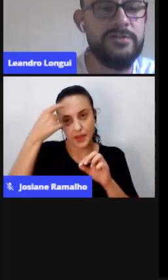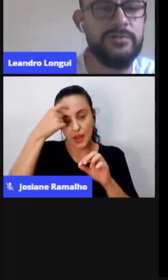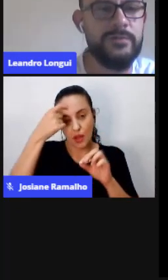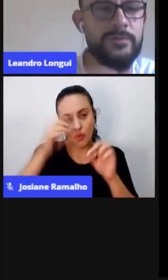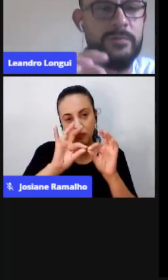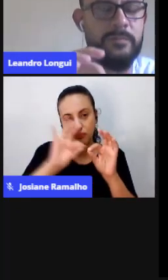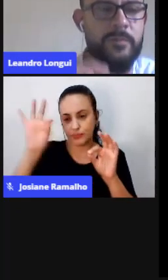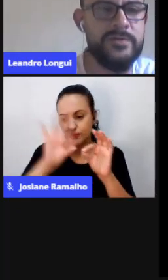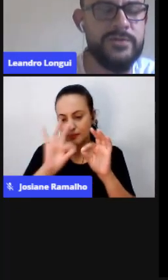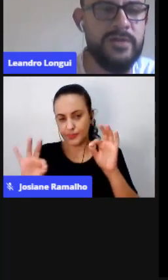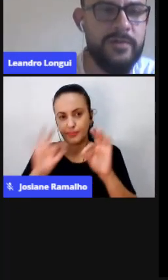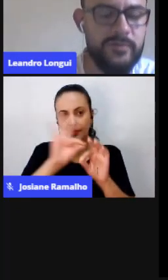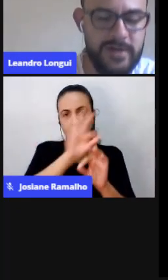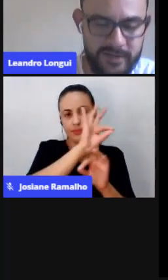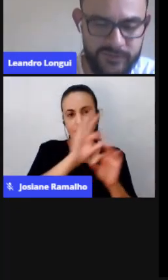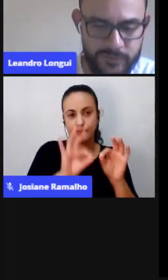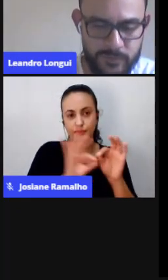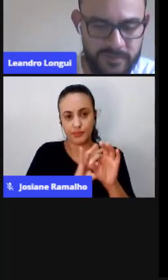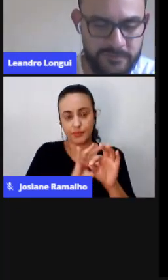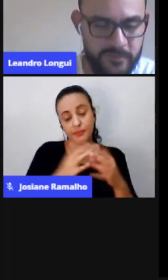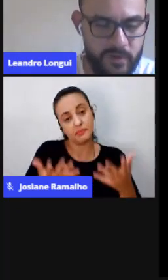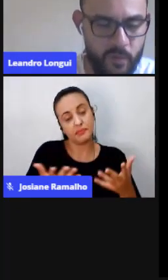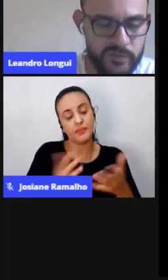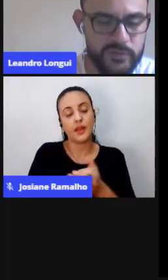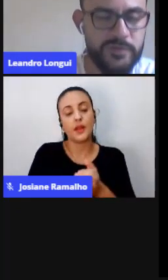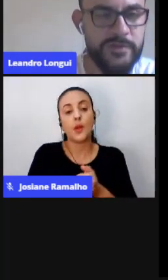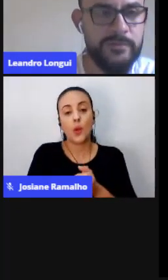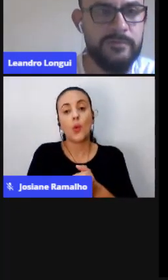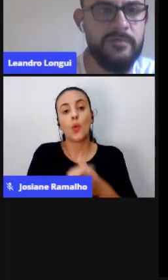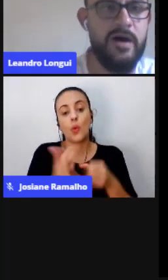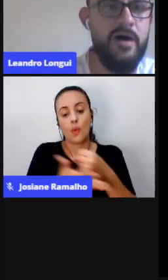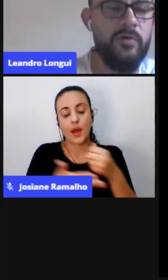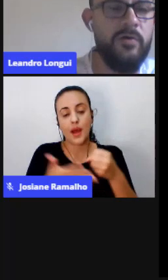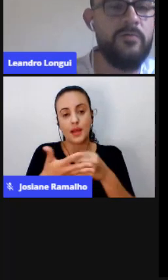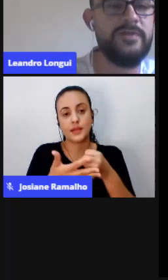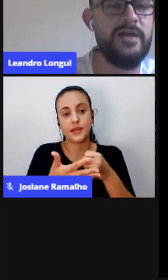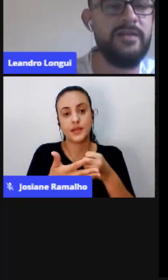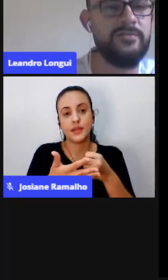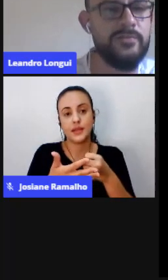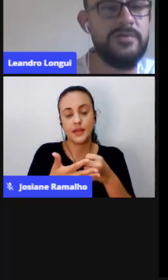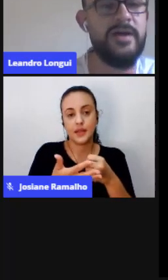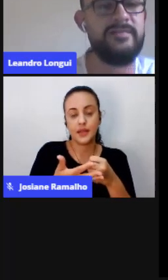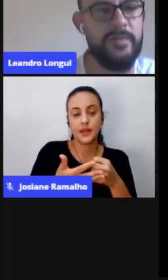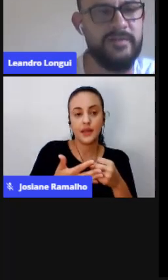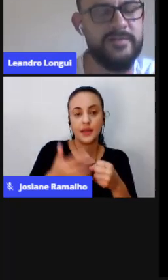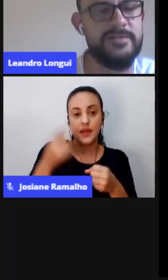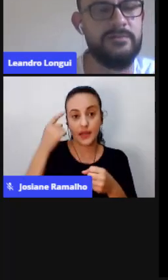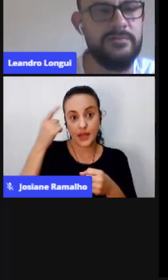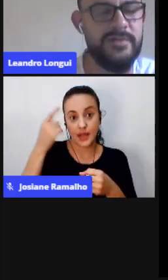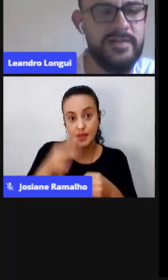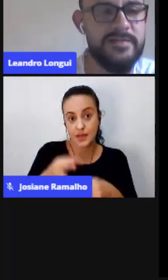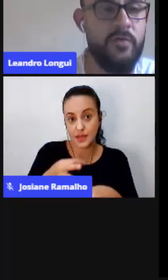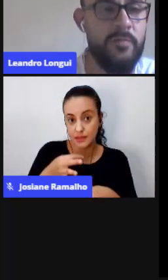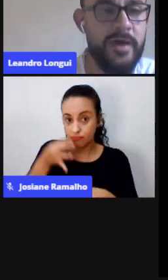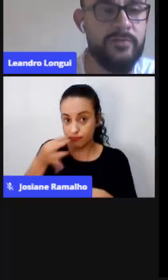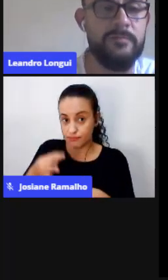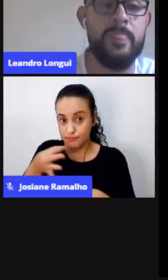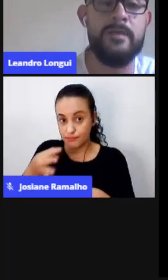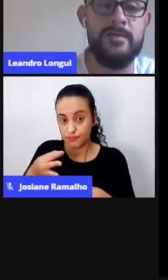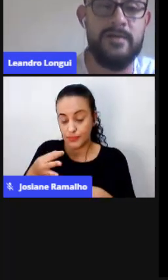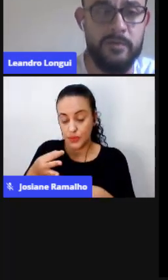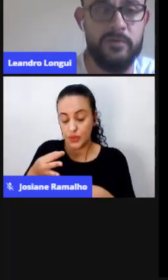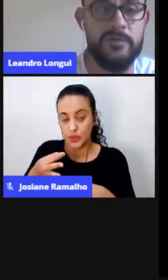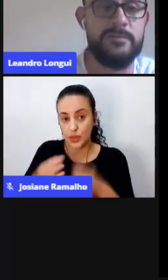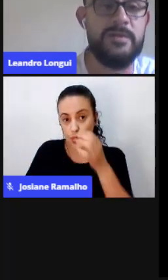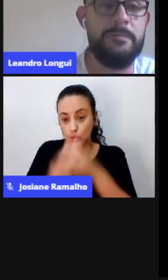A partir do posicionamento crítico que foi construído ao longo da leitura e interpretação desse